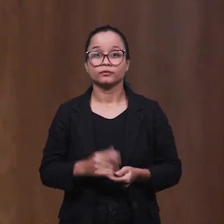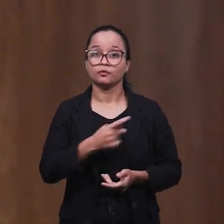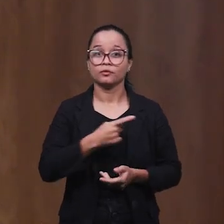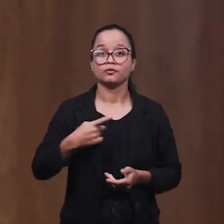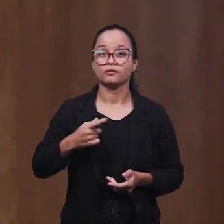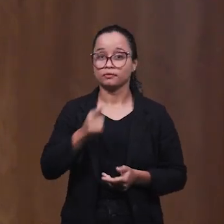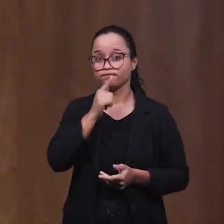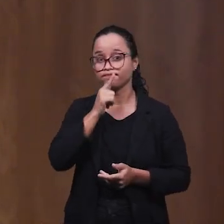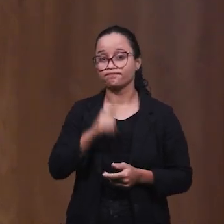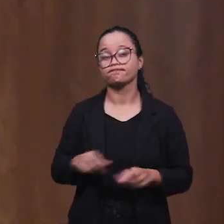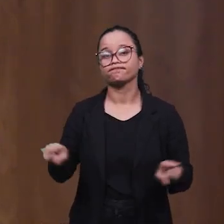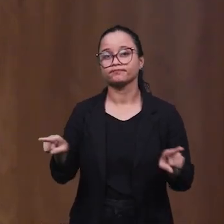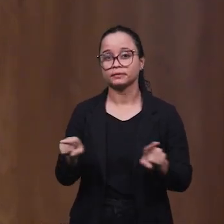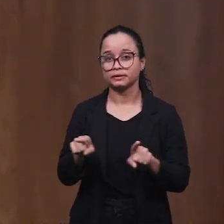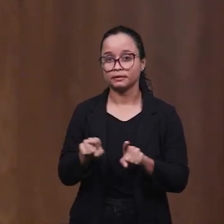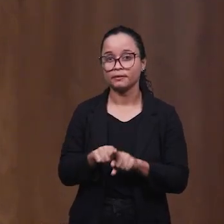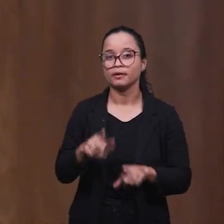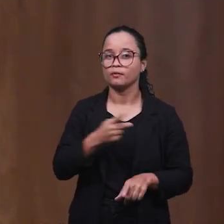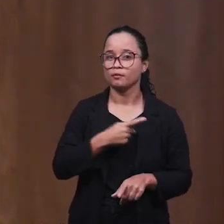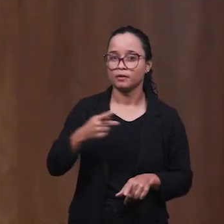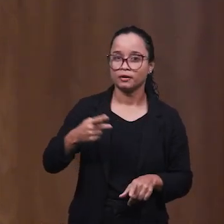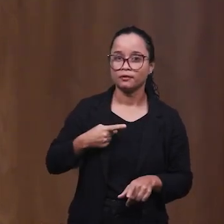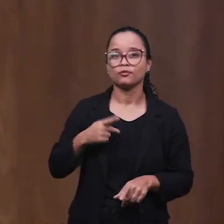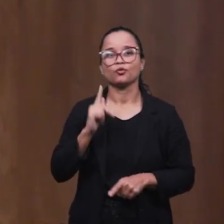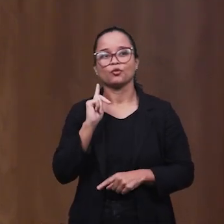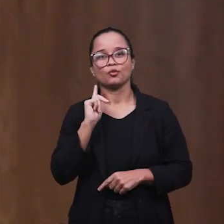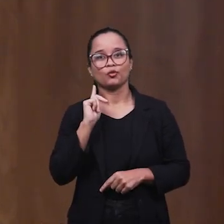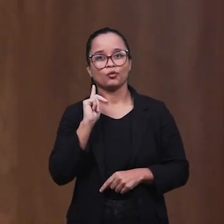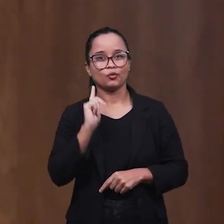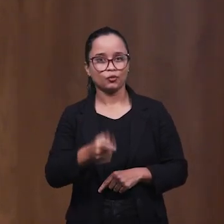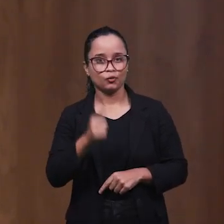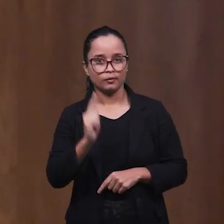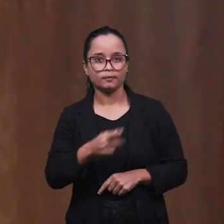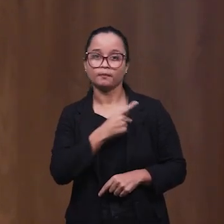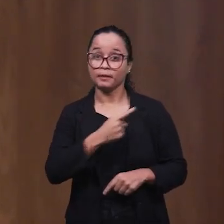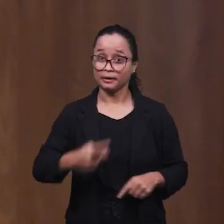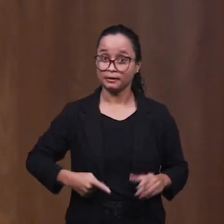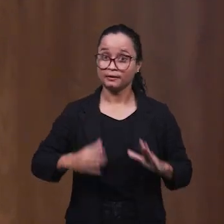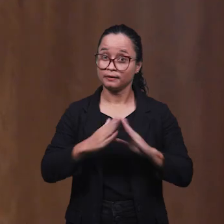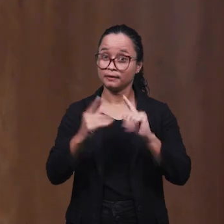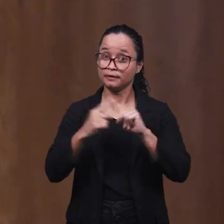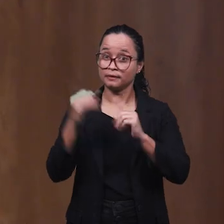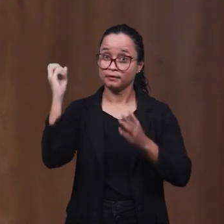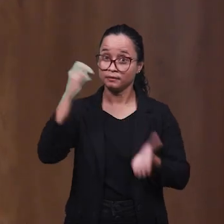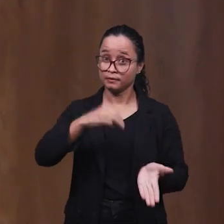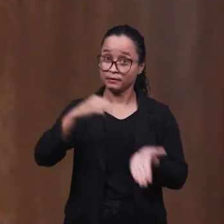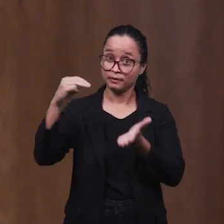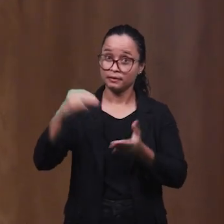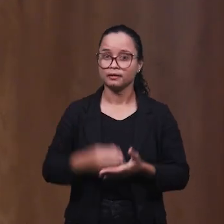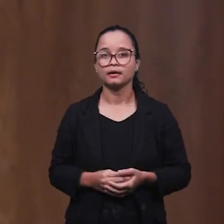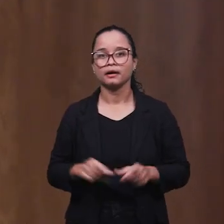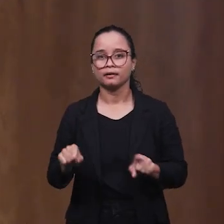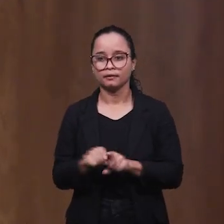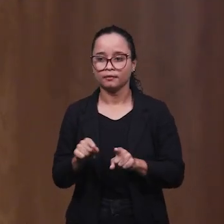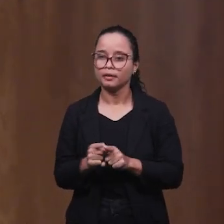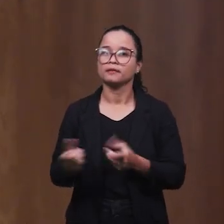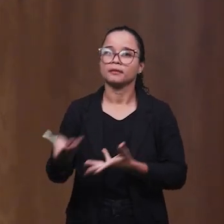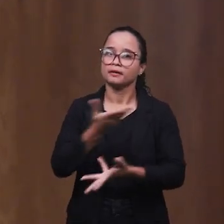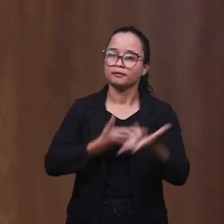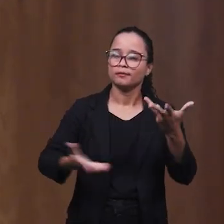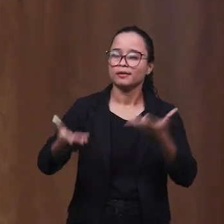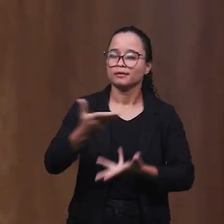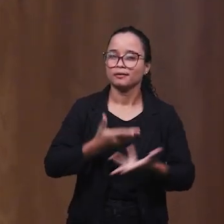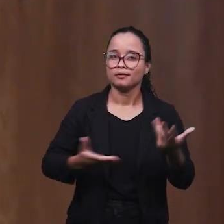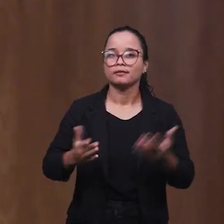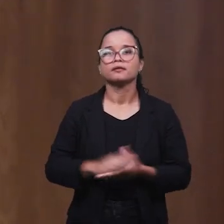também a dedicação do pastor Gedeuti, presidente da Igreja Cristã Maranata, em promover a participação ativa das